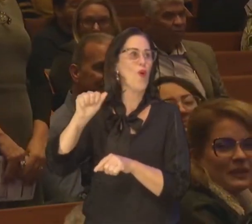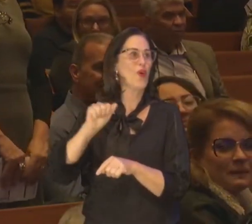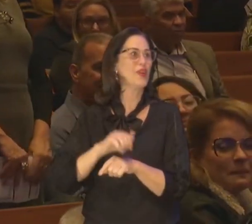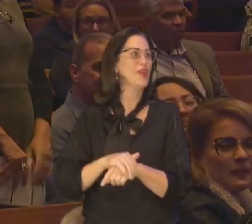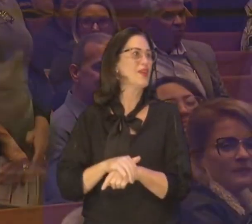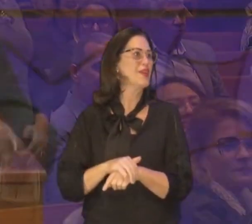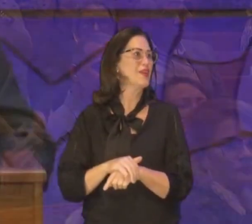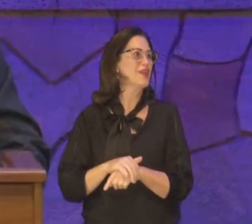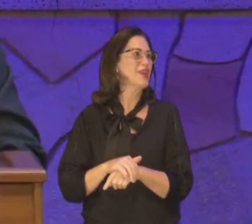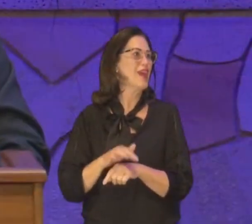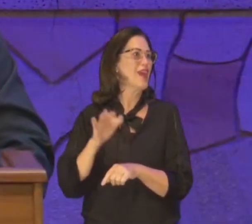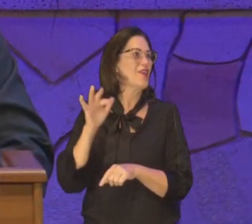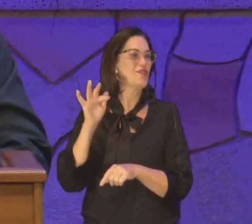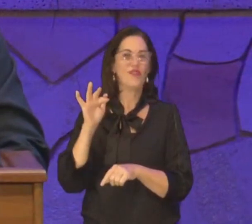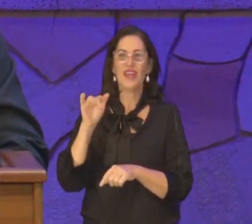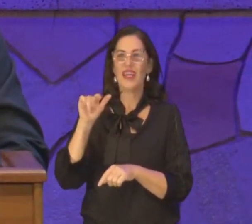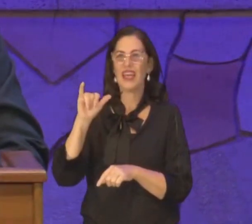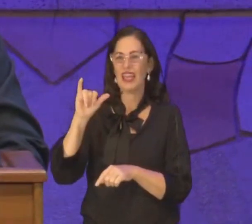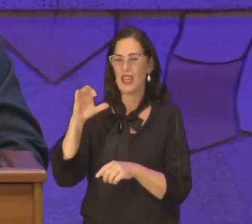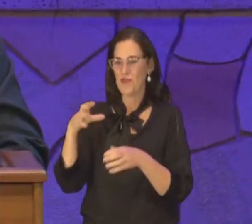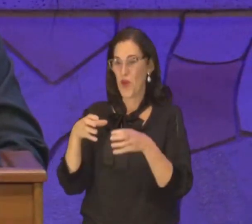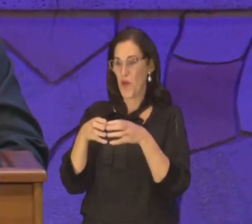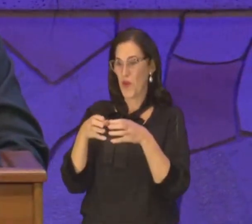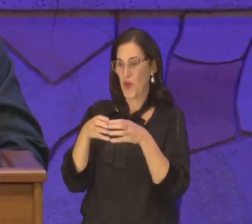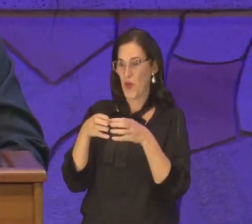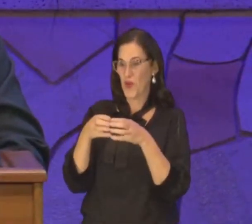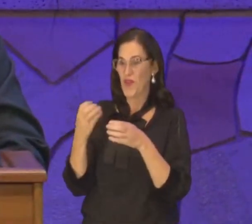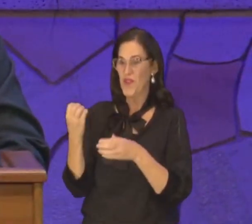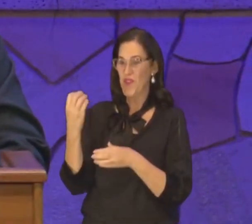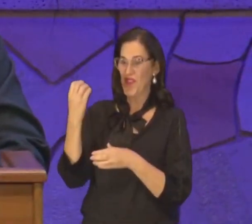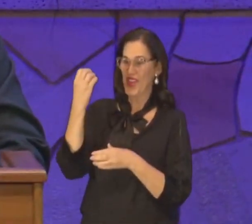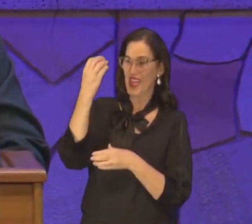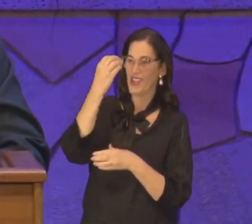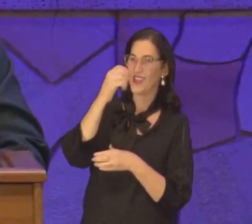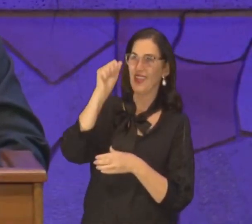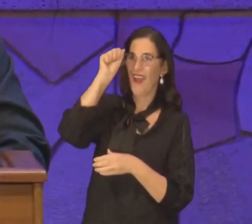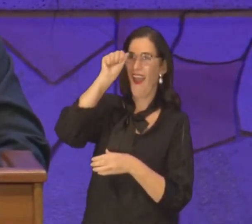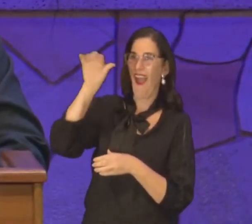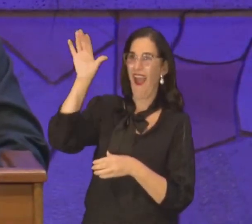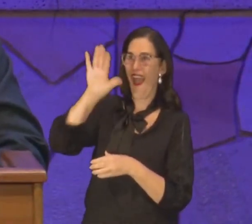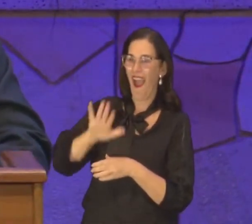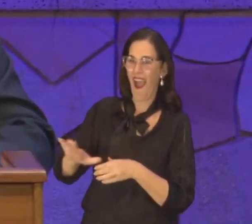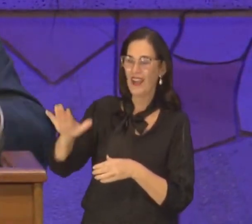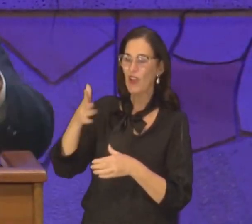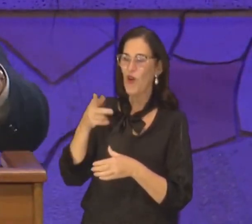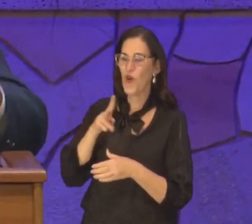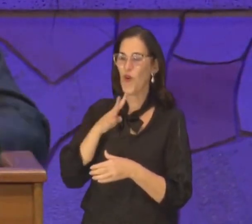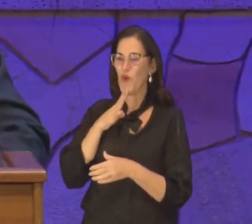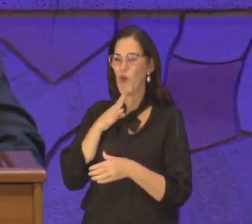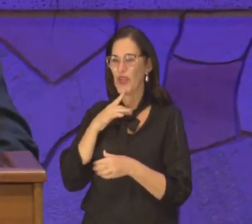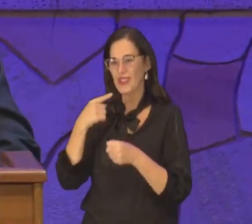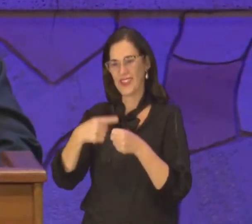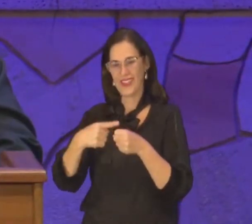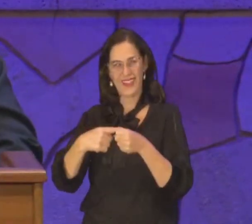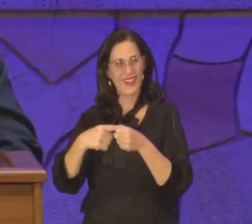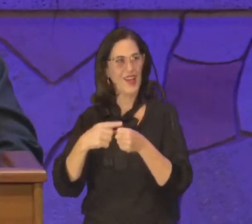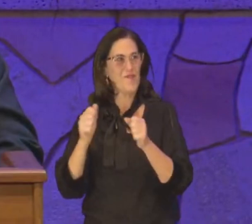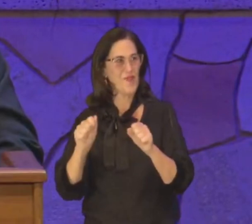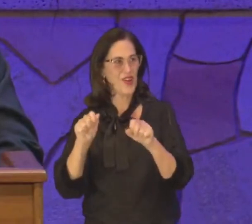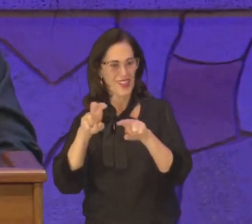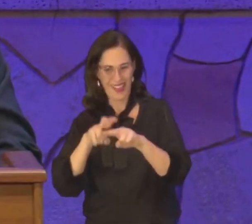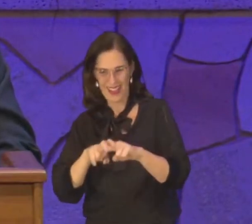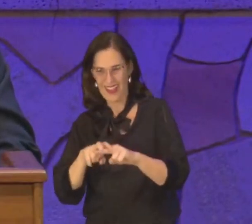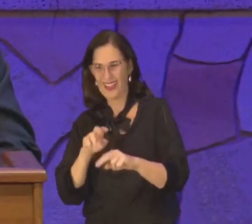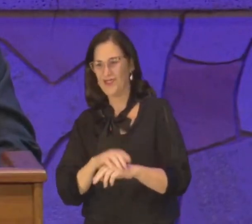aqui à minha esquerda, esta equipe que esteve viajando lá na Ásia, conhecendo as igrejas, as cidades. Muito obrigado, podem